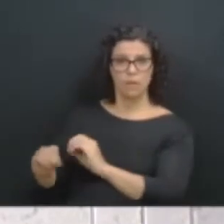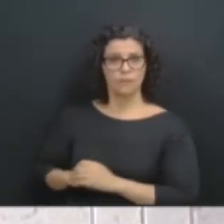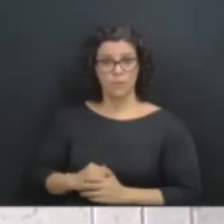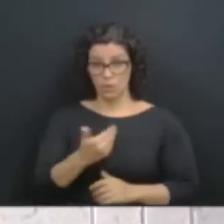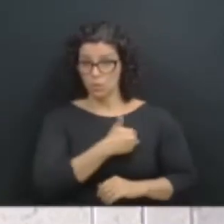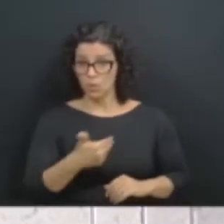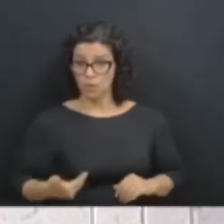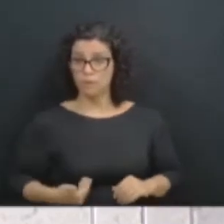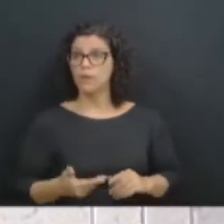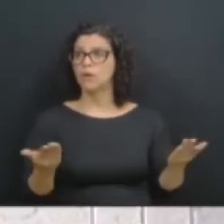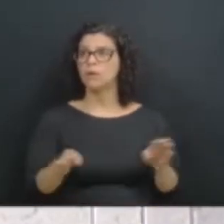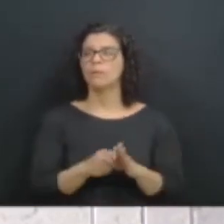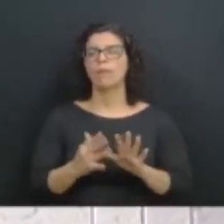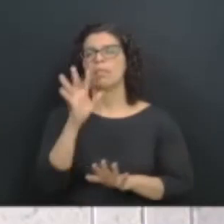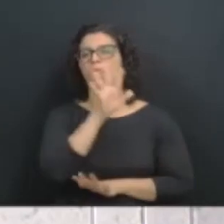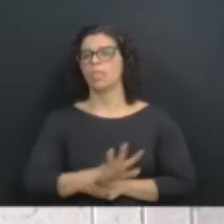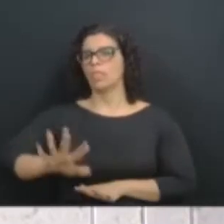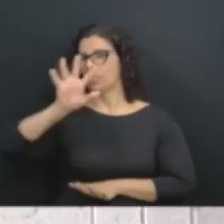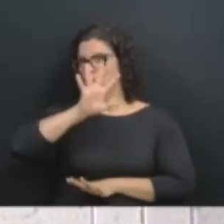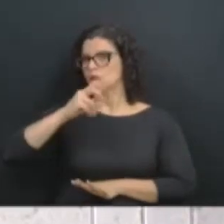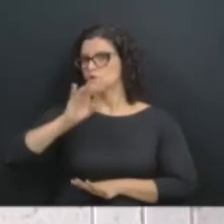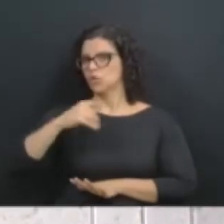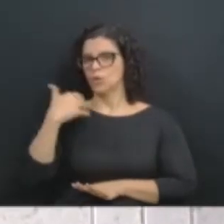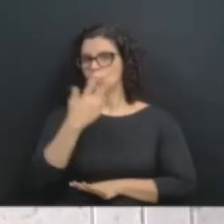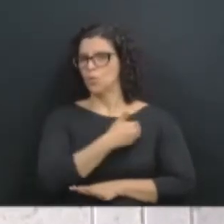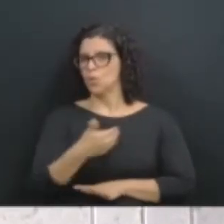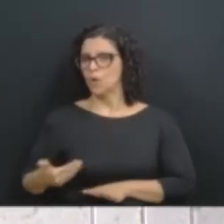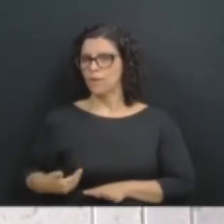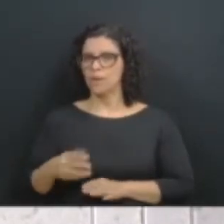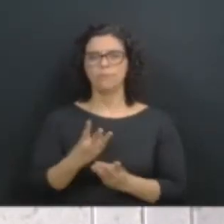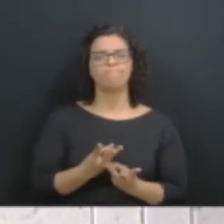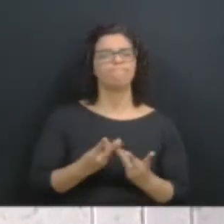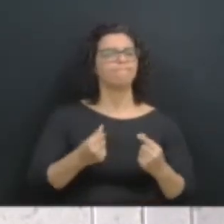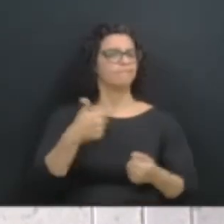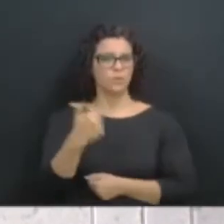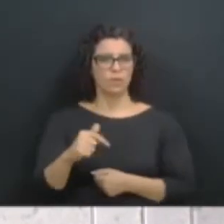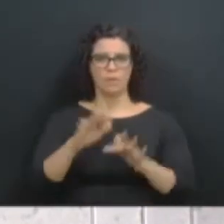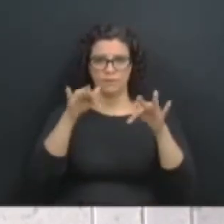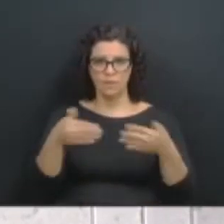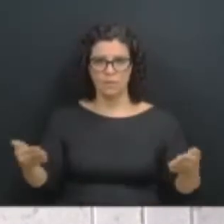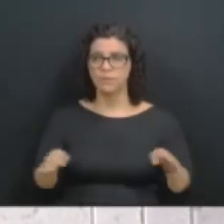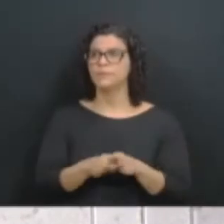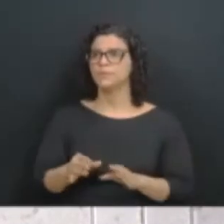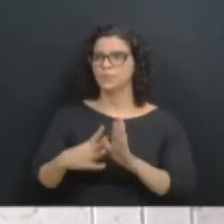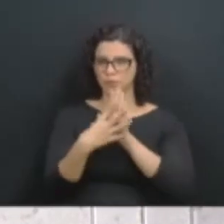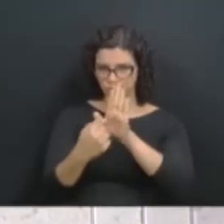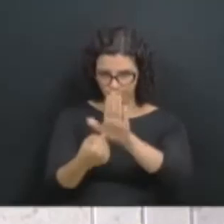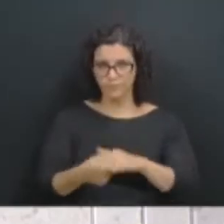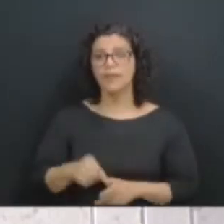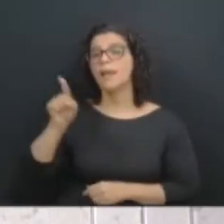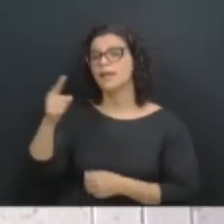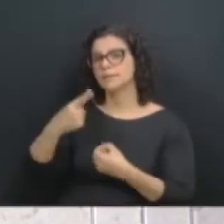um governo de aparência, é um governo que não tem essência. Para finalizar, eu vou dar um exemplo.